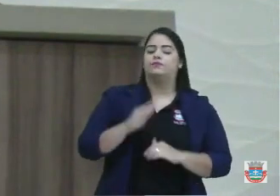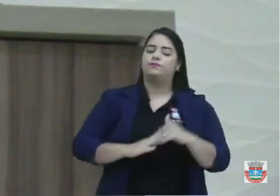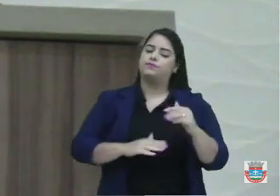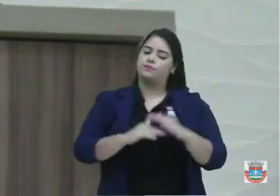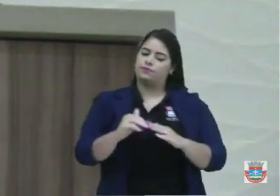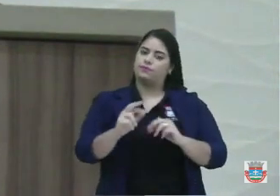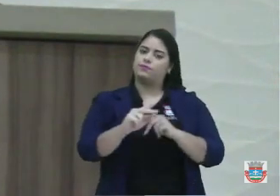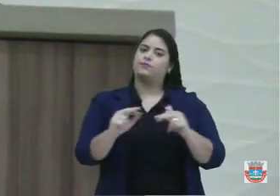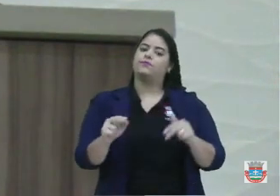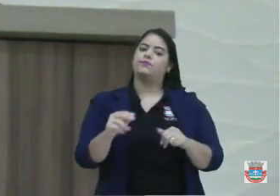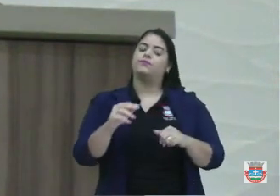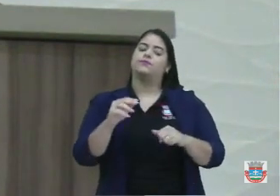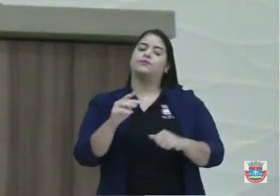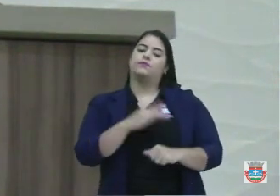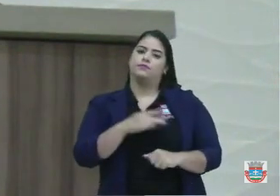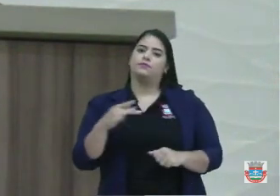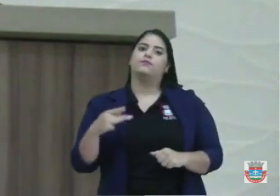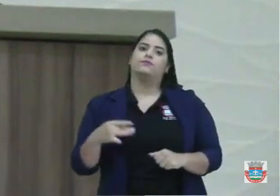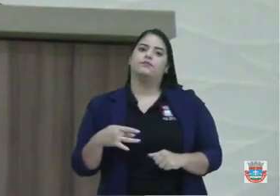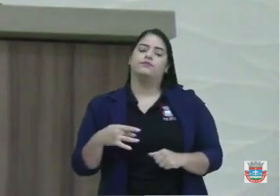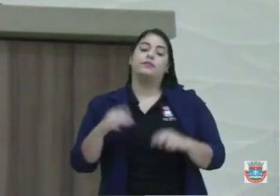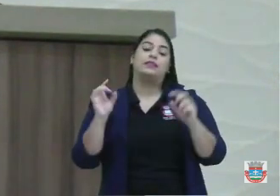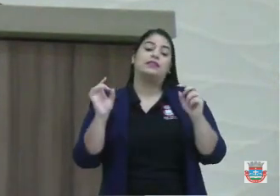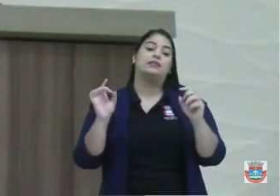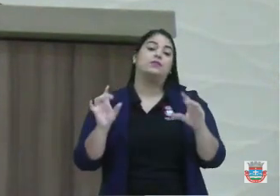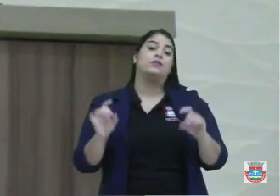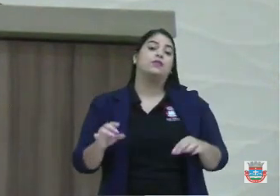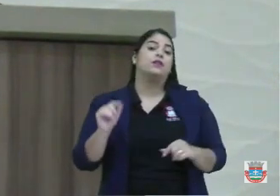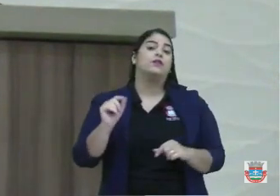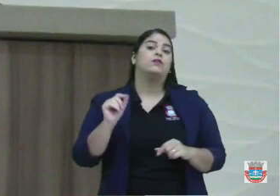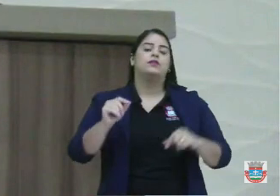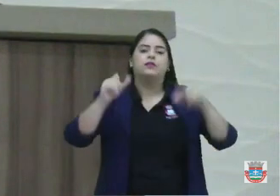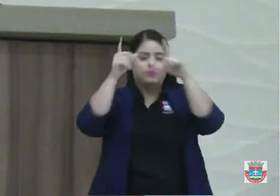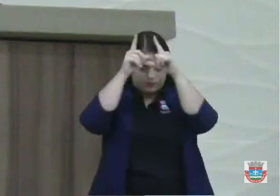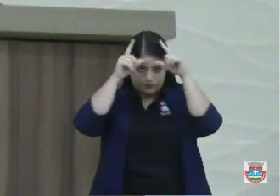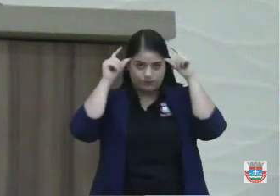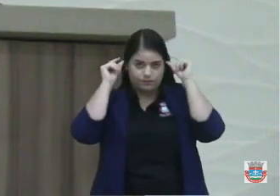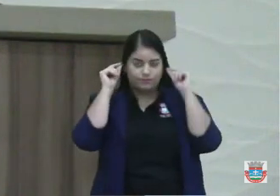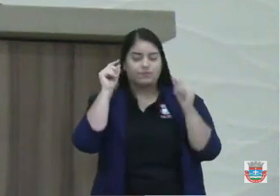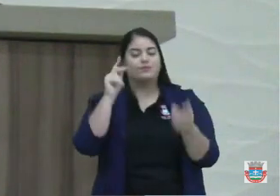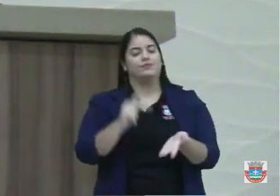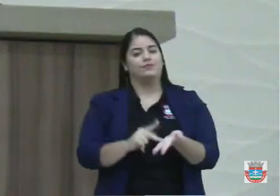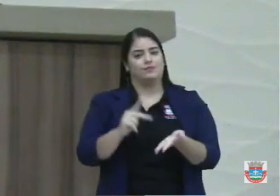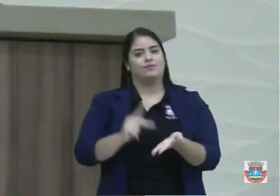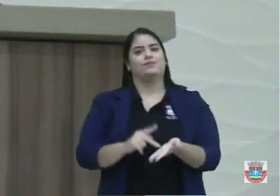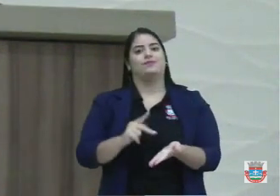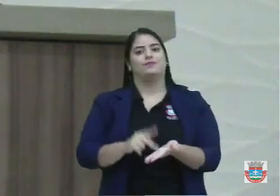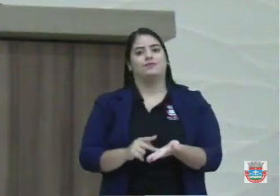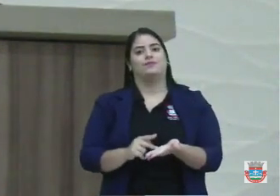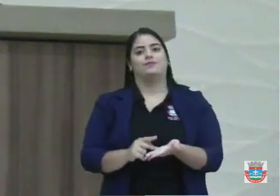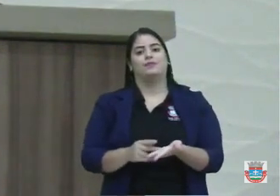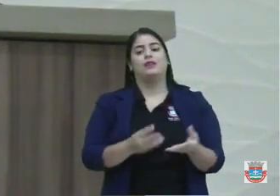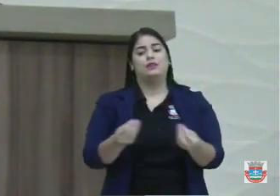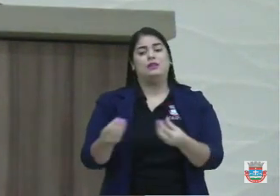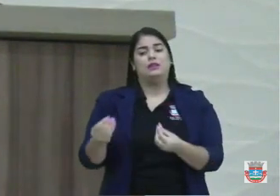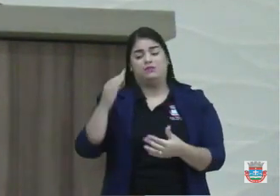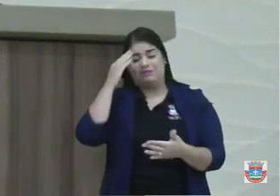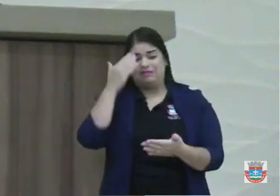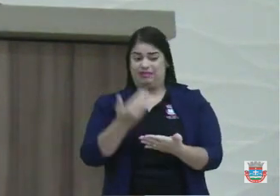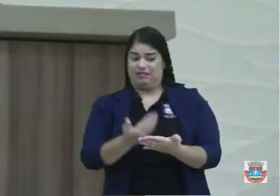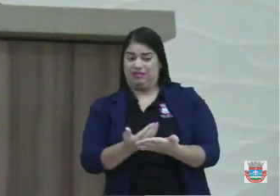dos enfermeiros, o excelentíssimo aqui, Sidney Clay, falou, realmente, muitos não